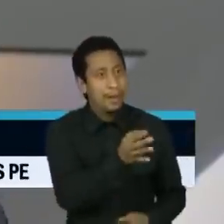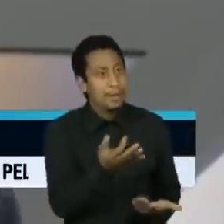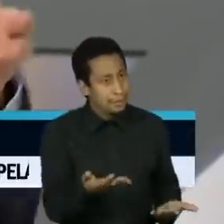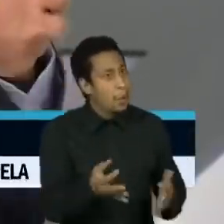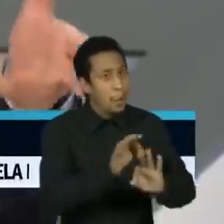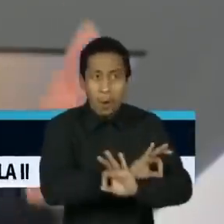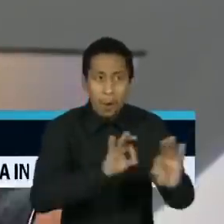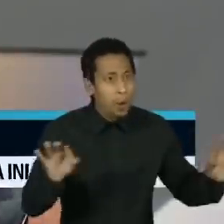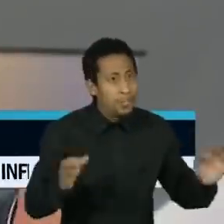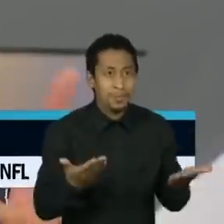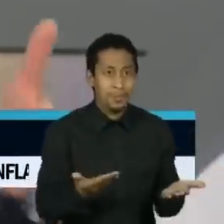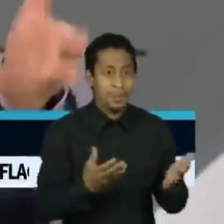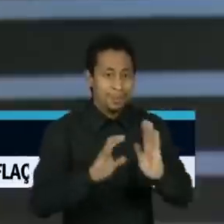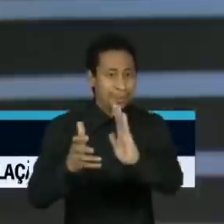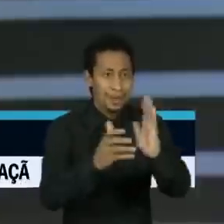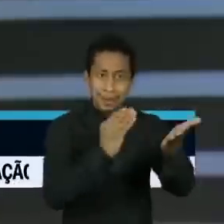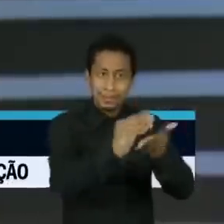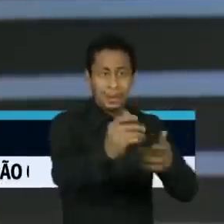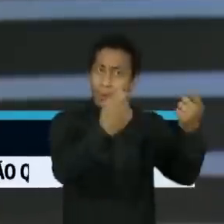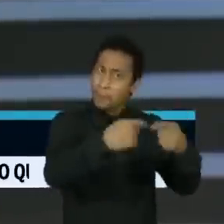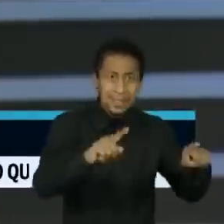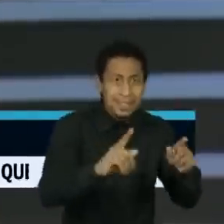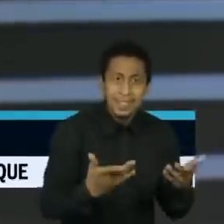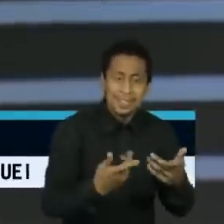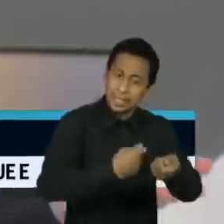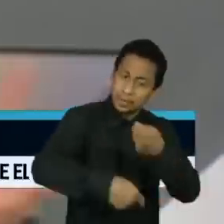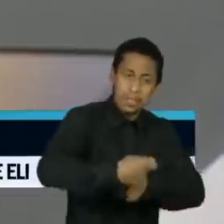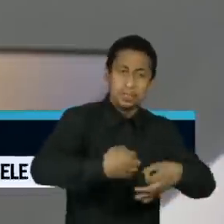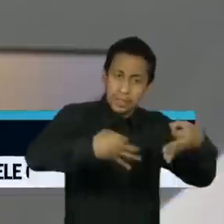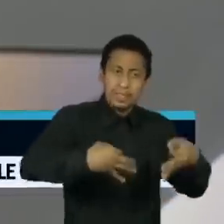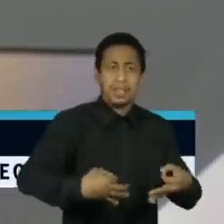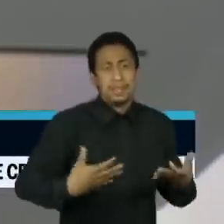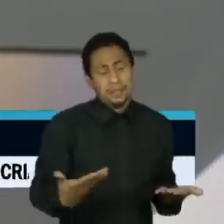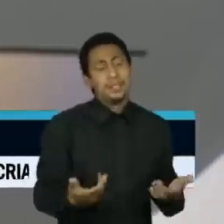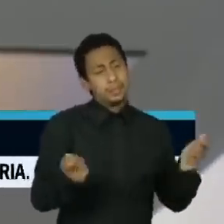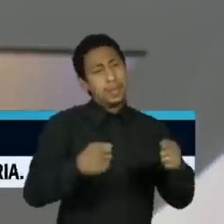partidário, fazer uma reforma administrativa direita, há várias coisas que podem ser feitas.